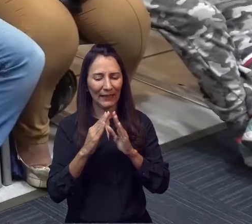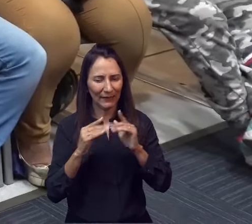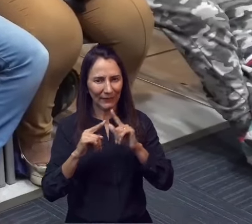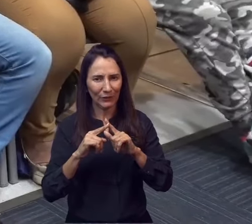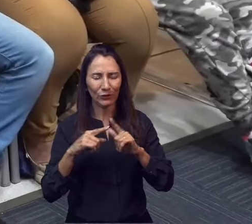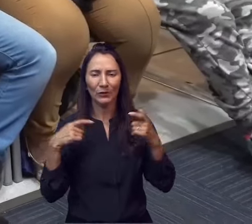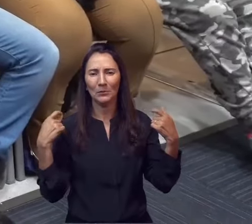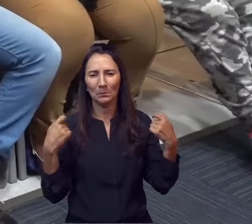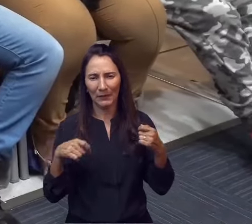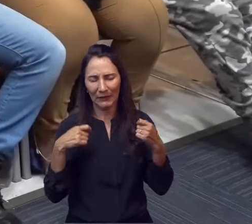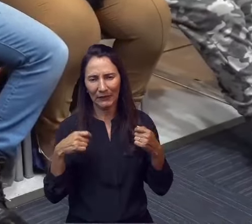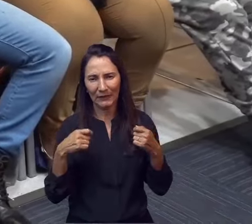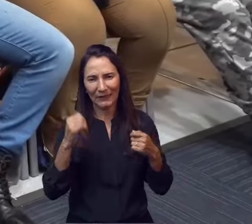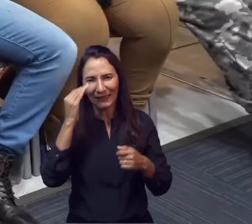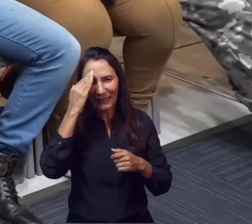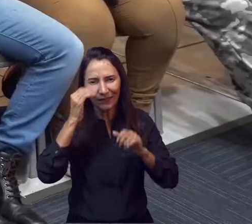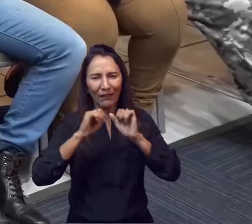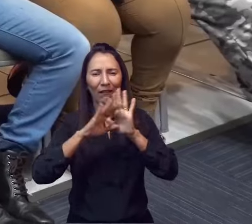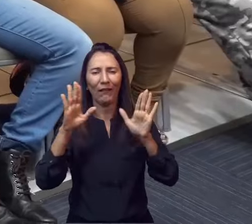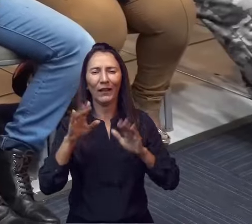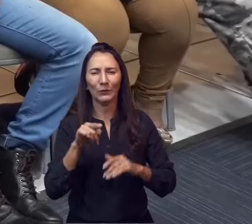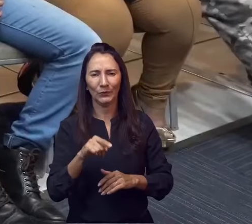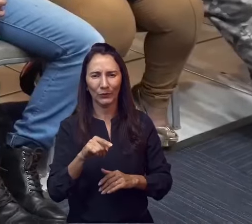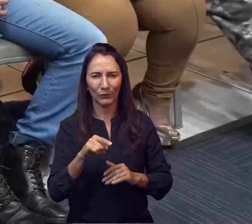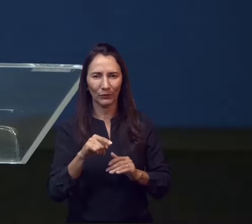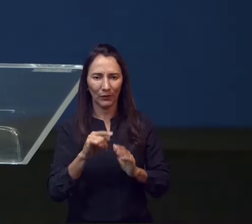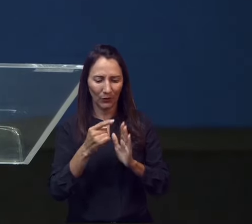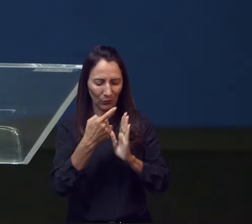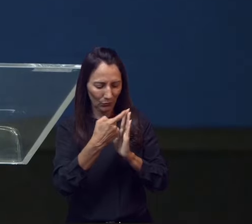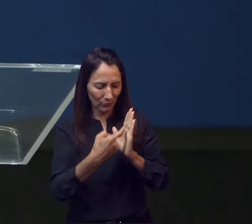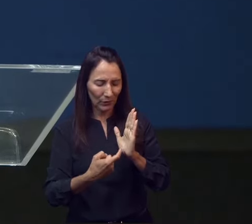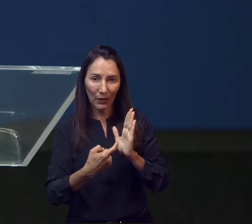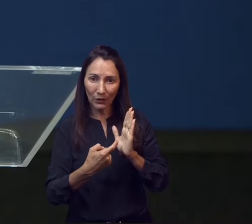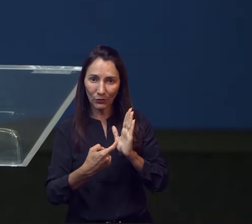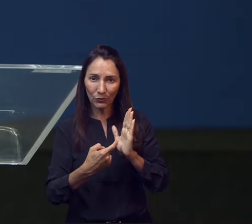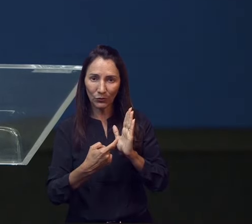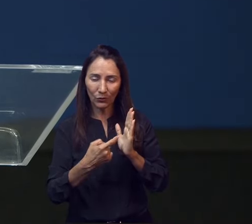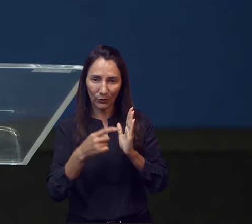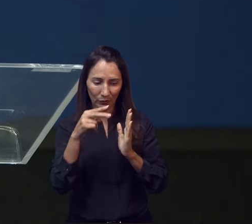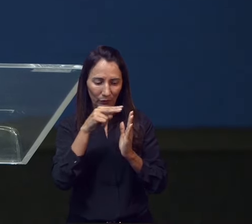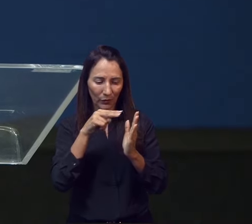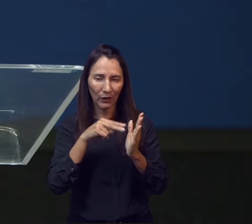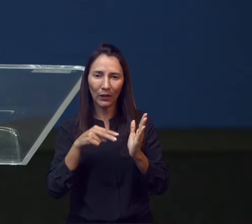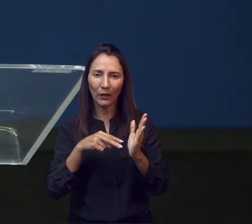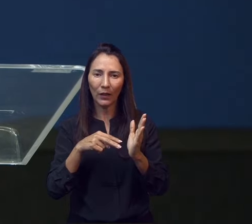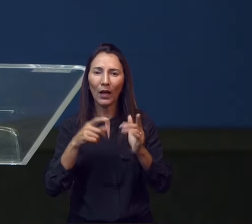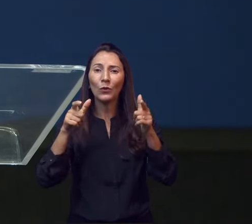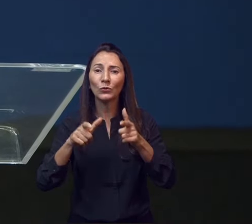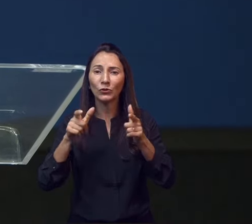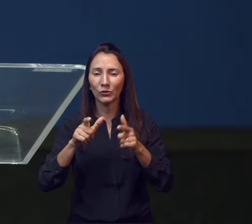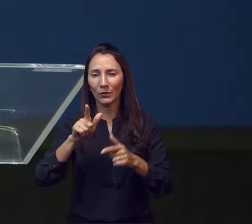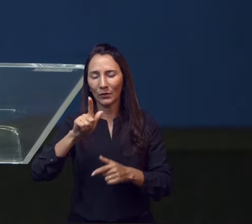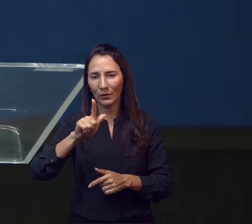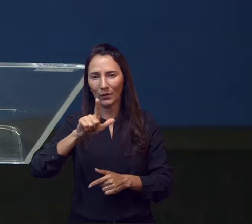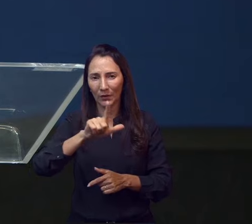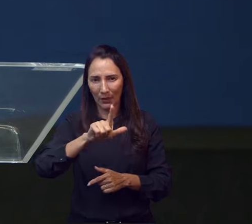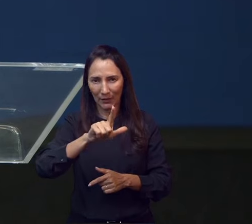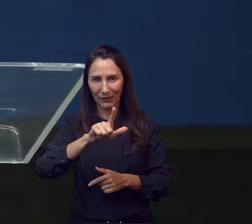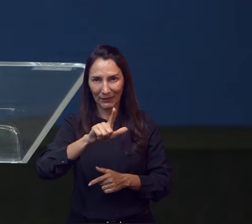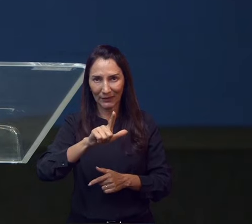no Brasil o texto que eu vou usar agora ele se encontra em Gálatas Gálatas